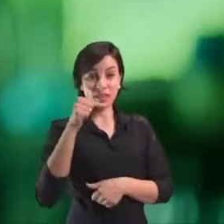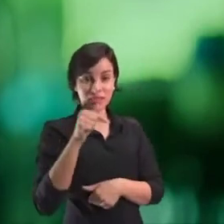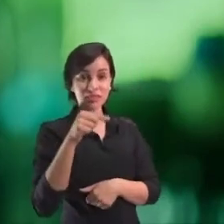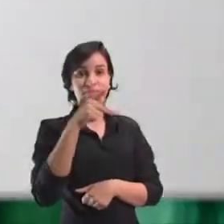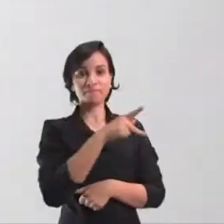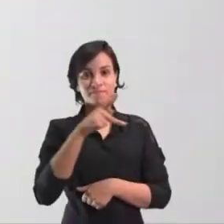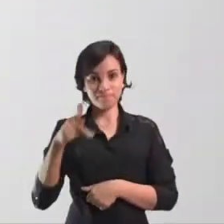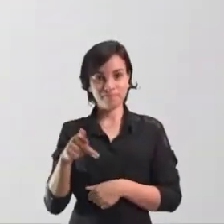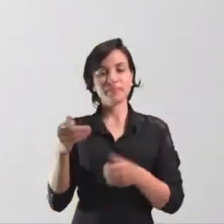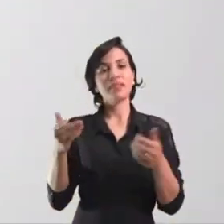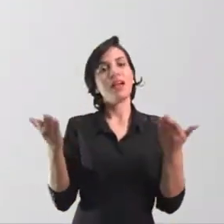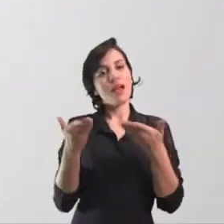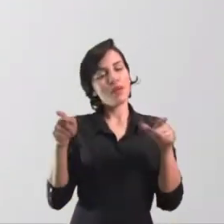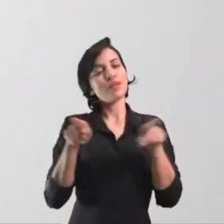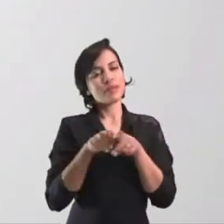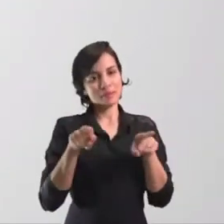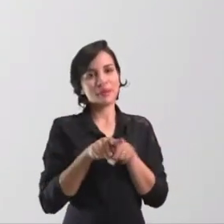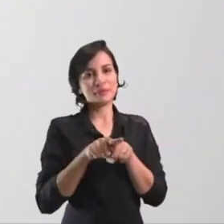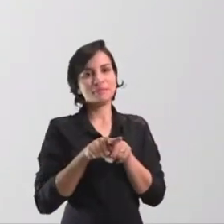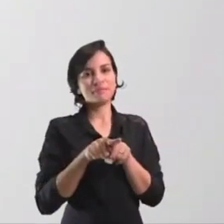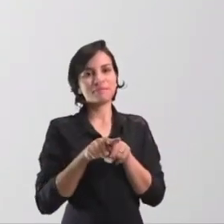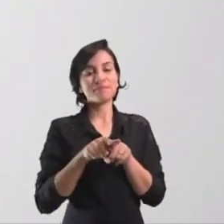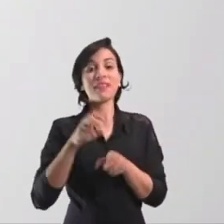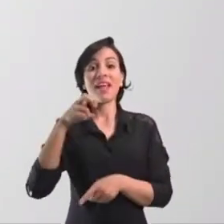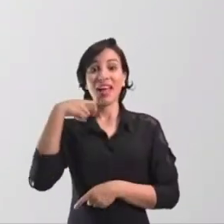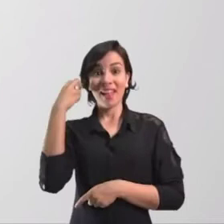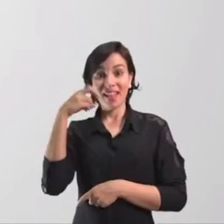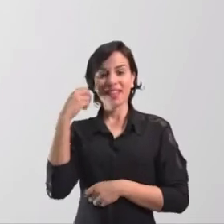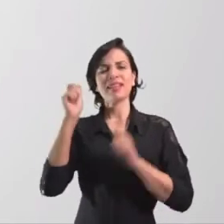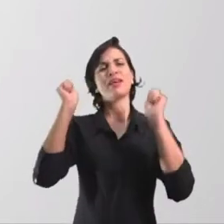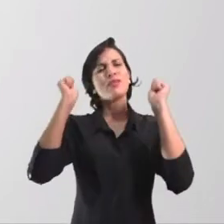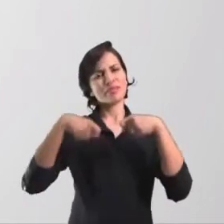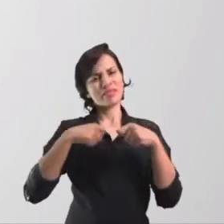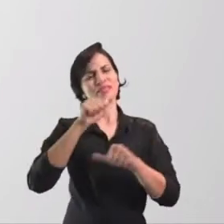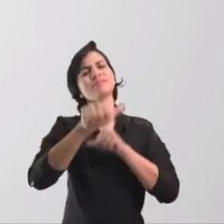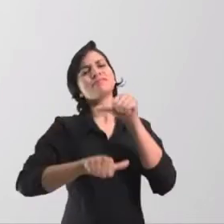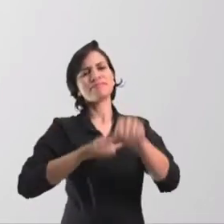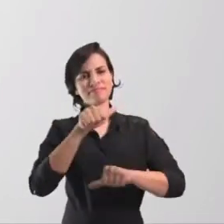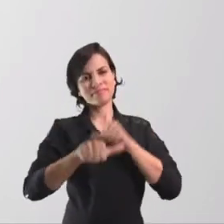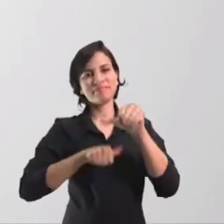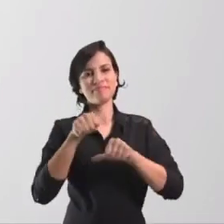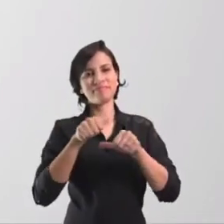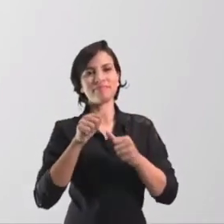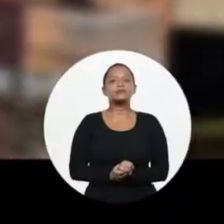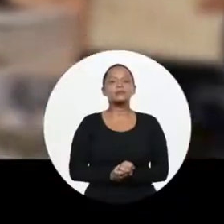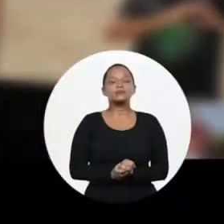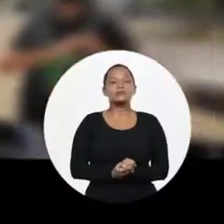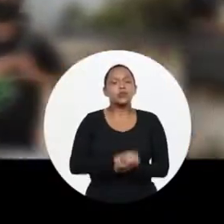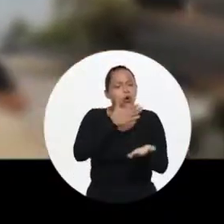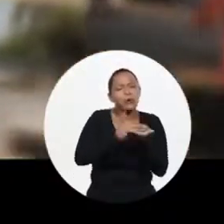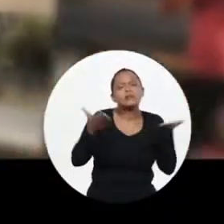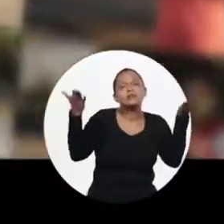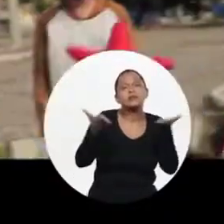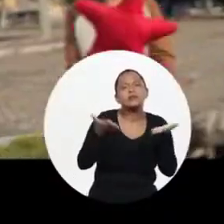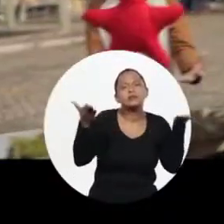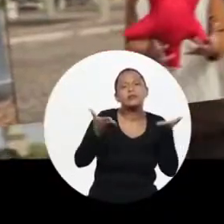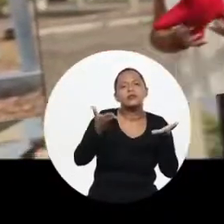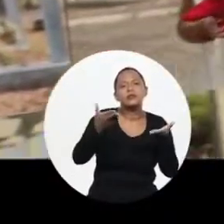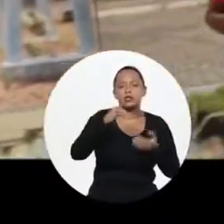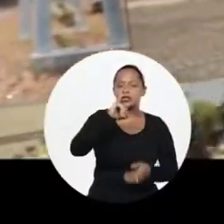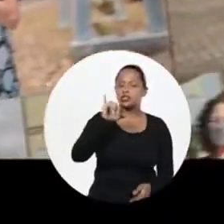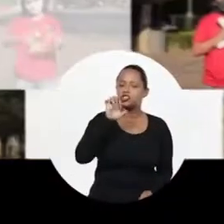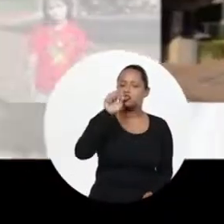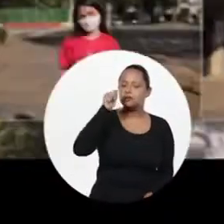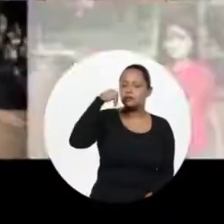17 para prefeito. Leocádio 17. Natal tem solução. Começa agora,